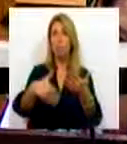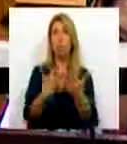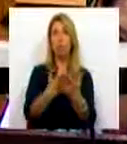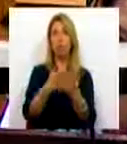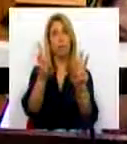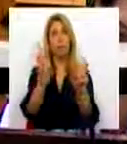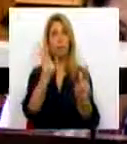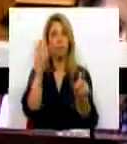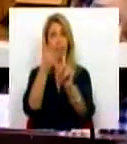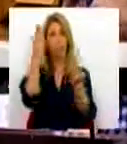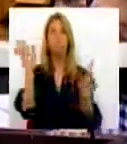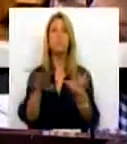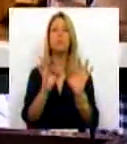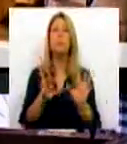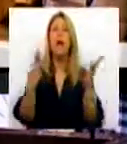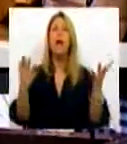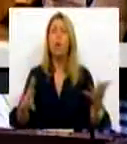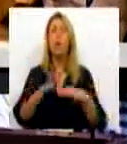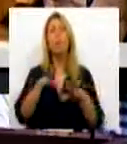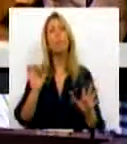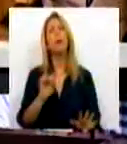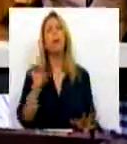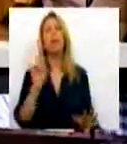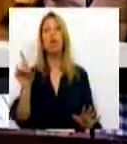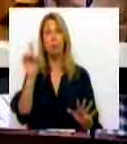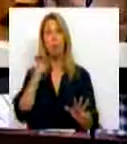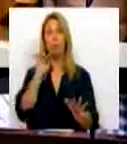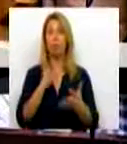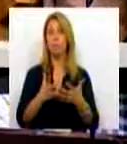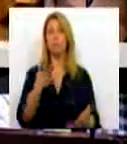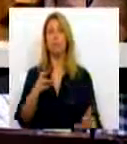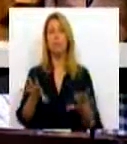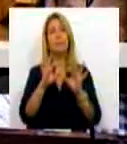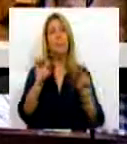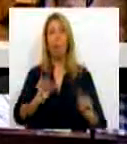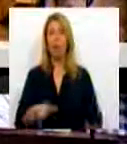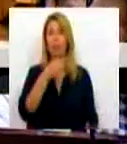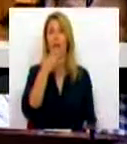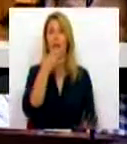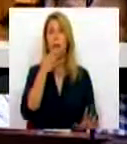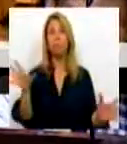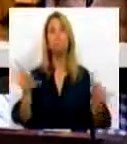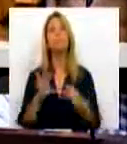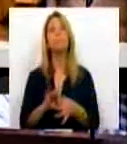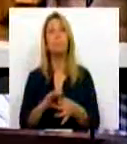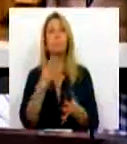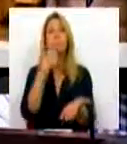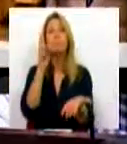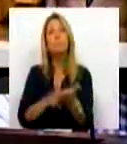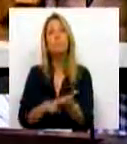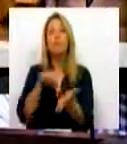Mas relativamente a questões de grande relevância, como aqui temos estado a falar, que diz respeito a uma